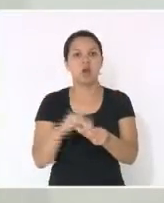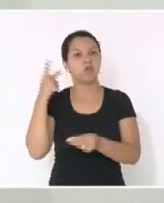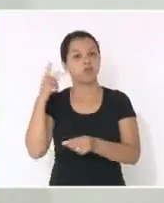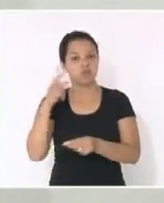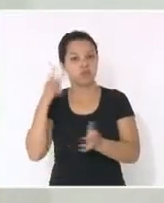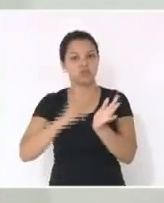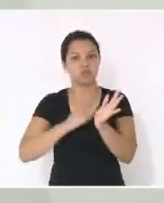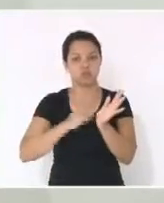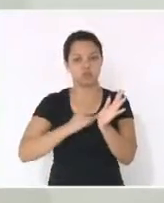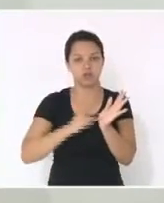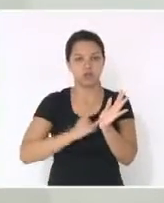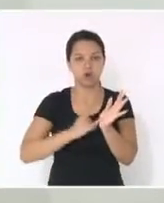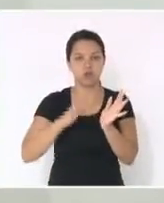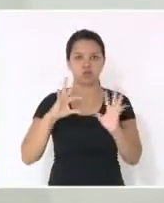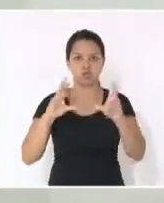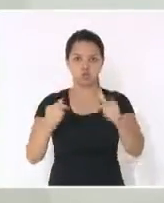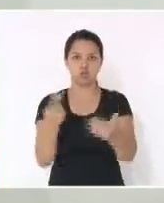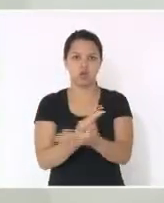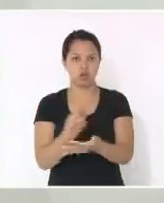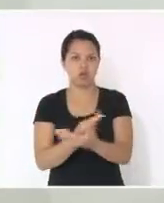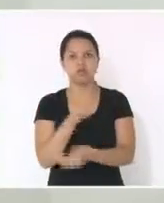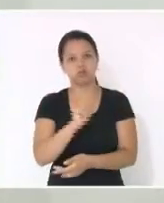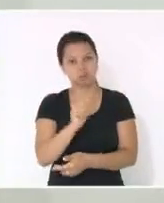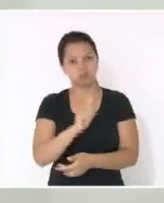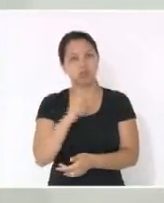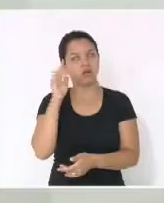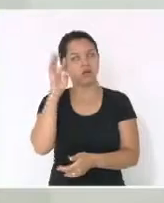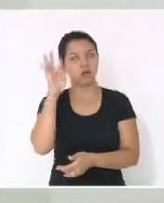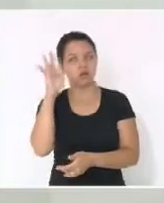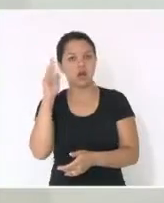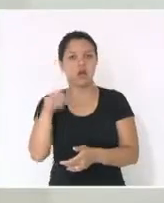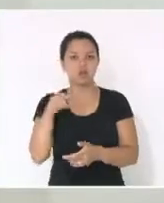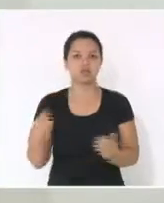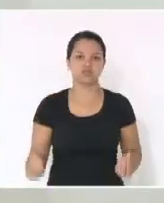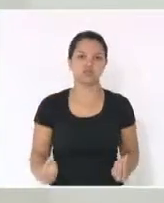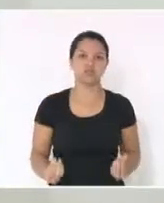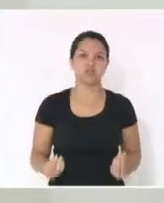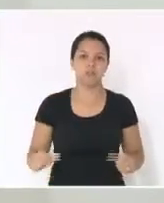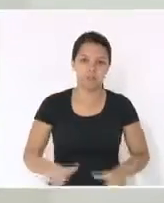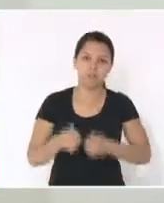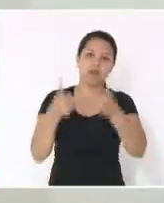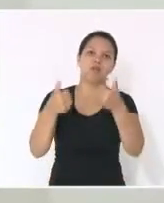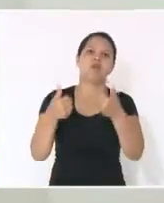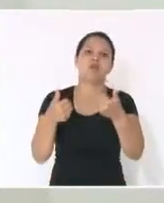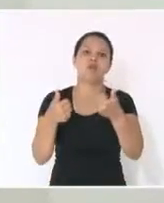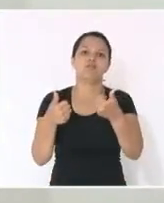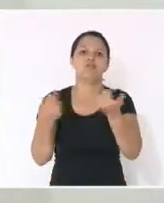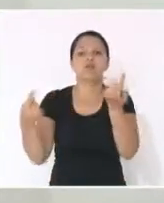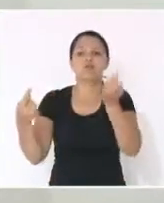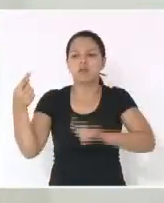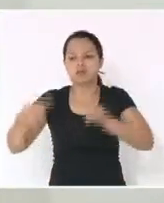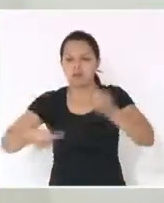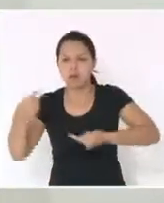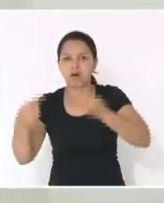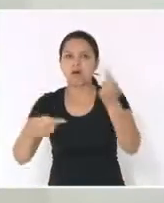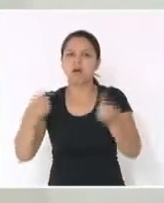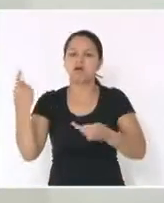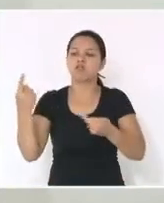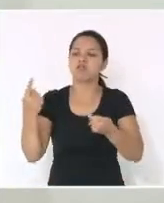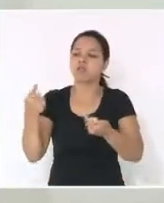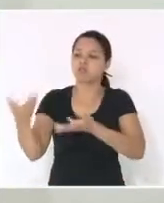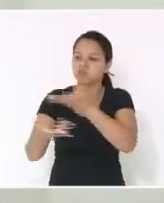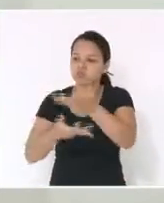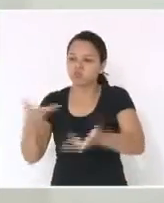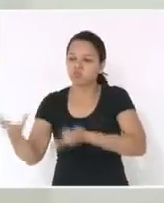idéia é melhorar por isso a importância do d bati de troca de idéias para se ver qual é o melhor caminho a